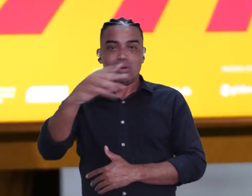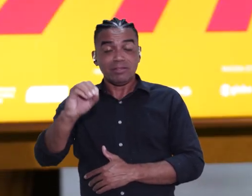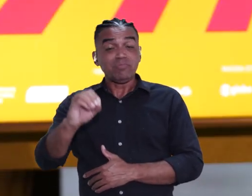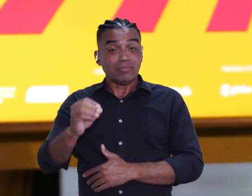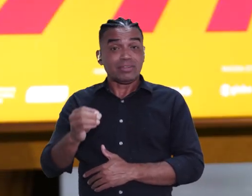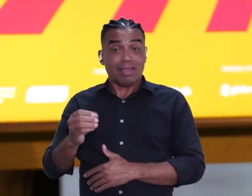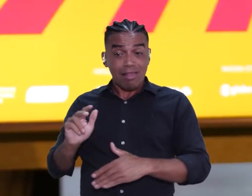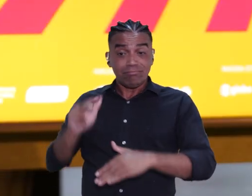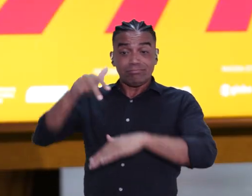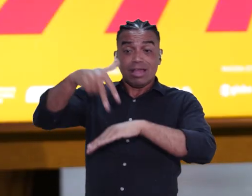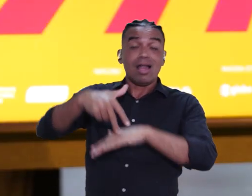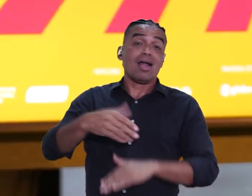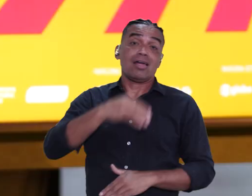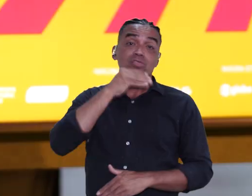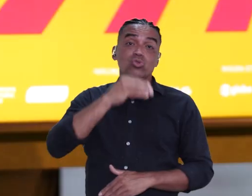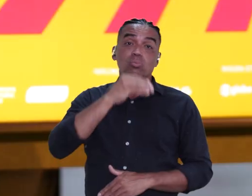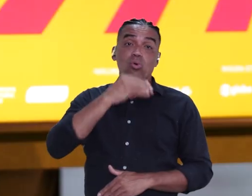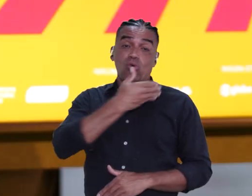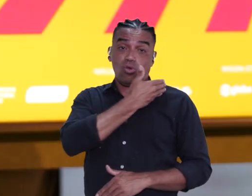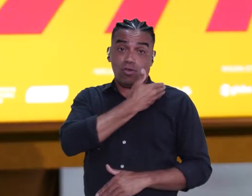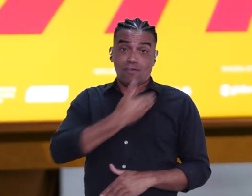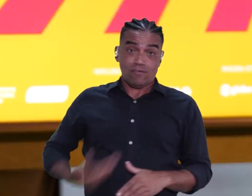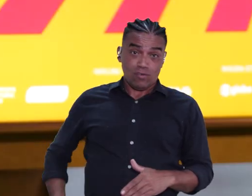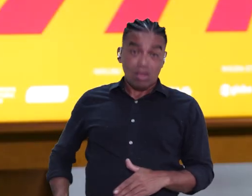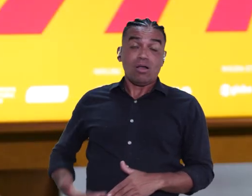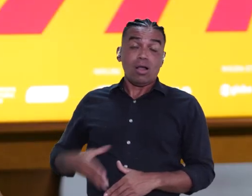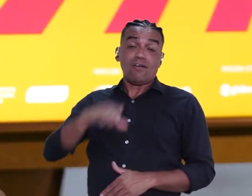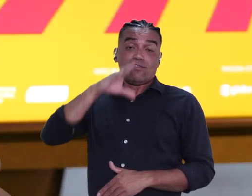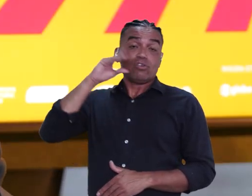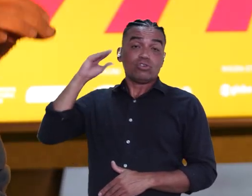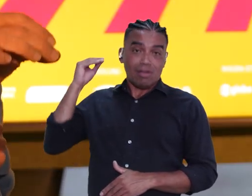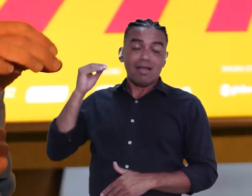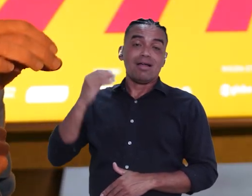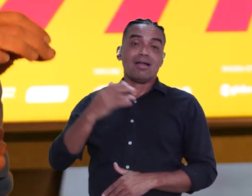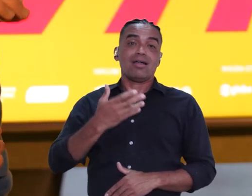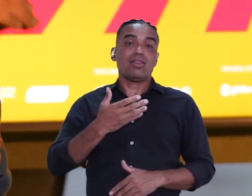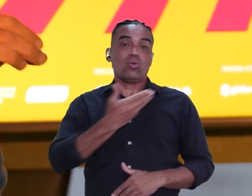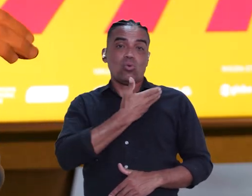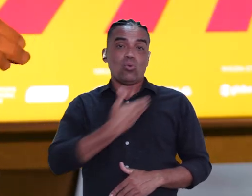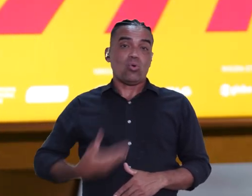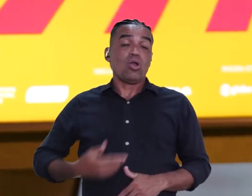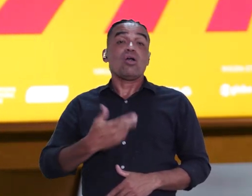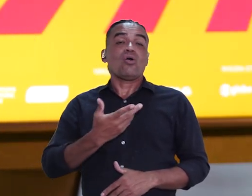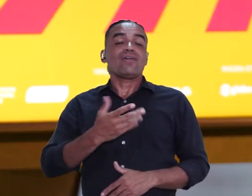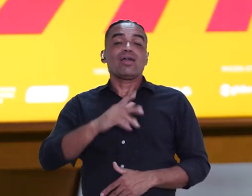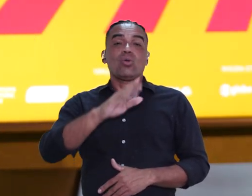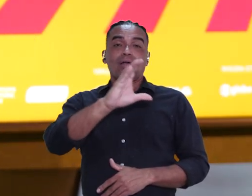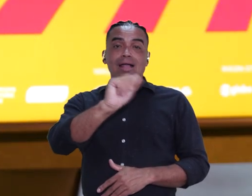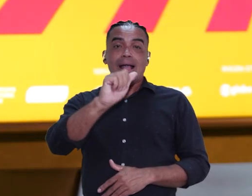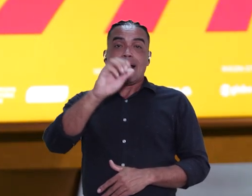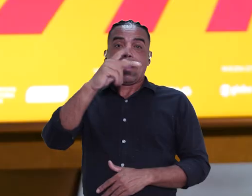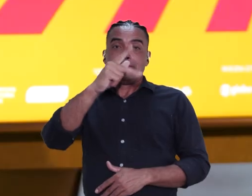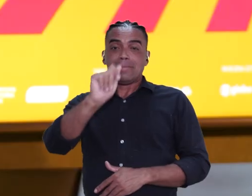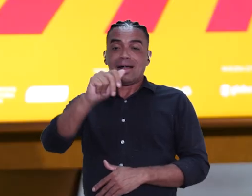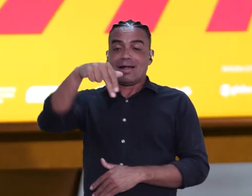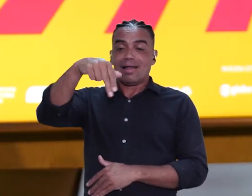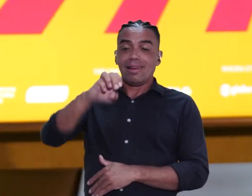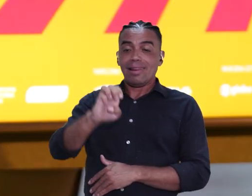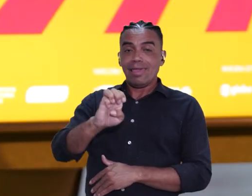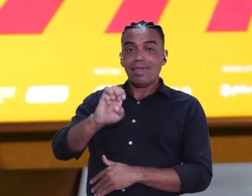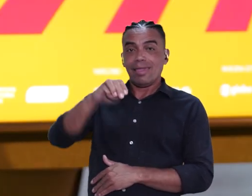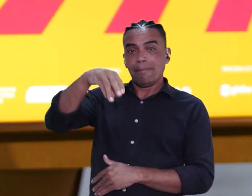uma posição de funcionário público no governo Capanema, e essa posição política fez com que, além